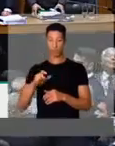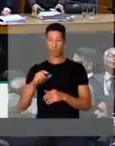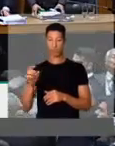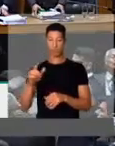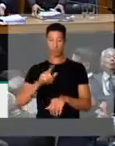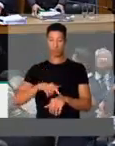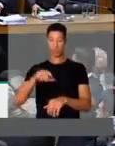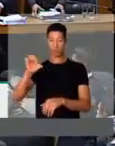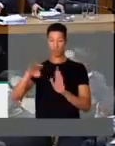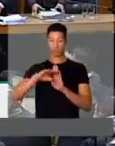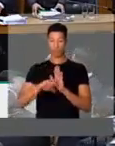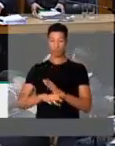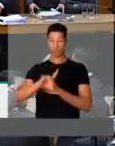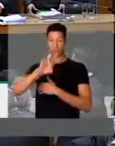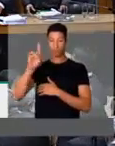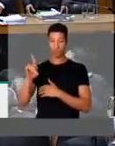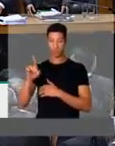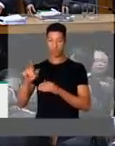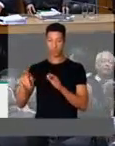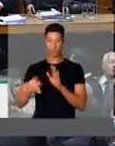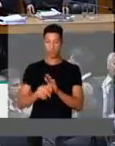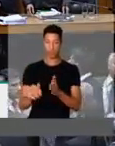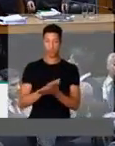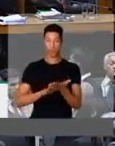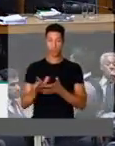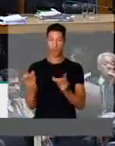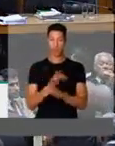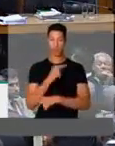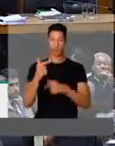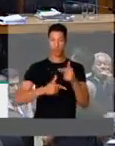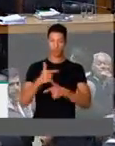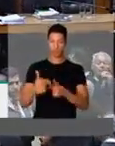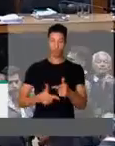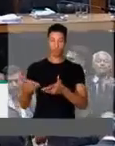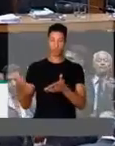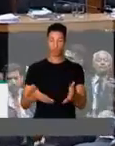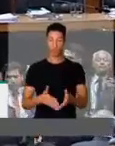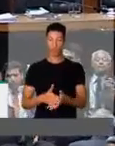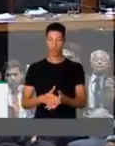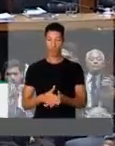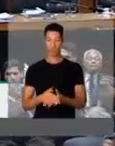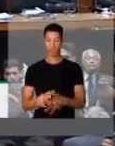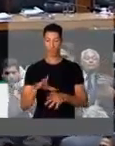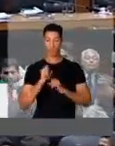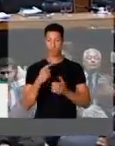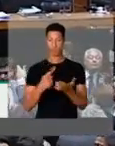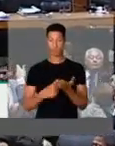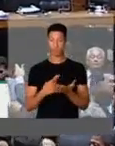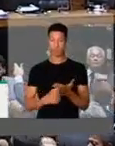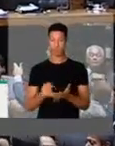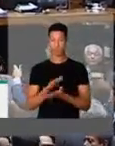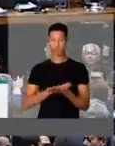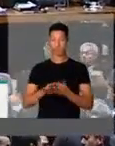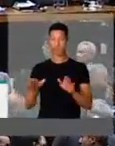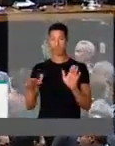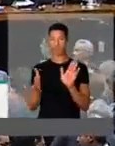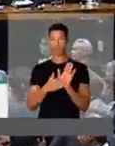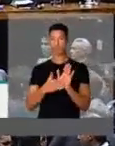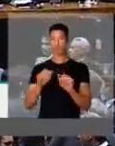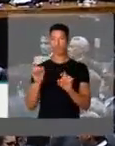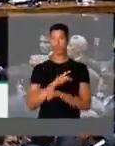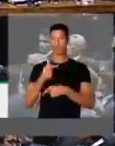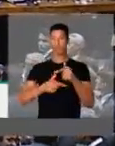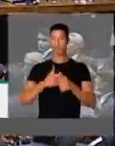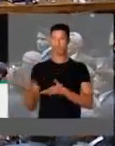Às 9 horas, com a seguinte ordem do dia. Senhor presidente, nada mais havendo a tratar, vou iniciar os trabalhos. Senhor presidente, o senhor assumiu um compromisso. Nada mais havendo a tratar, vou